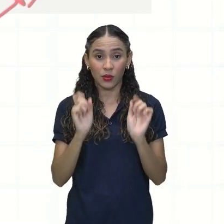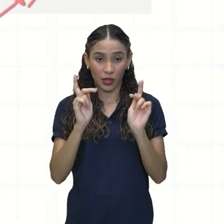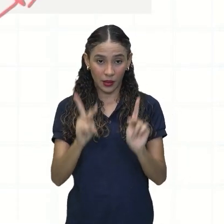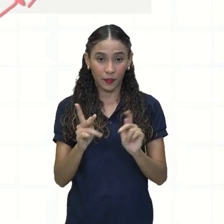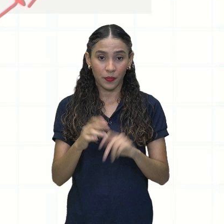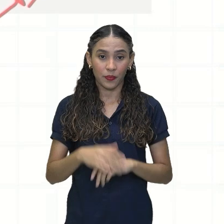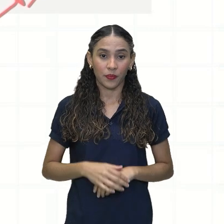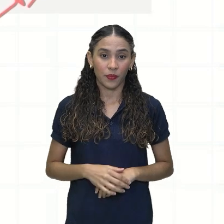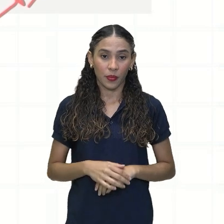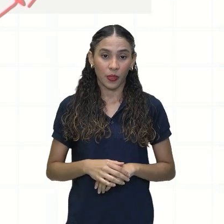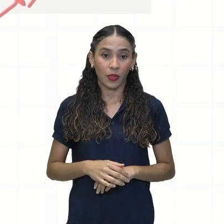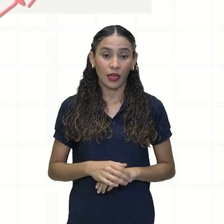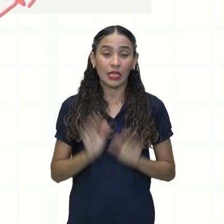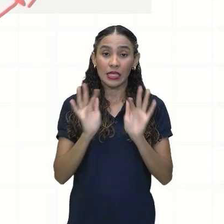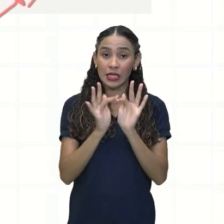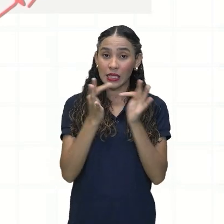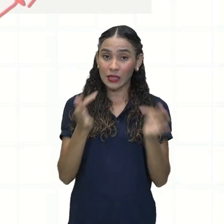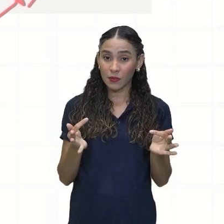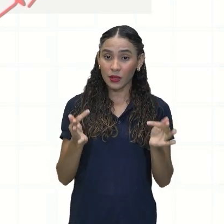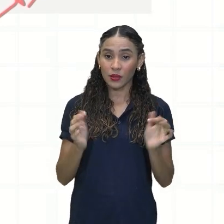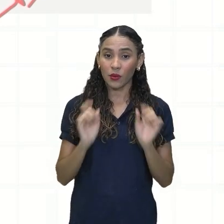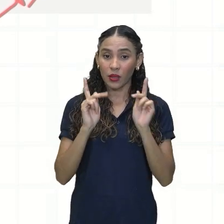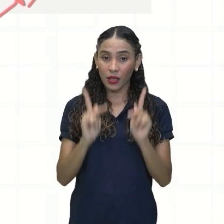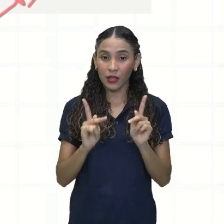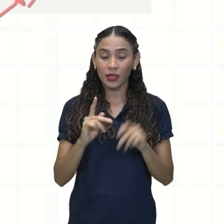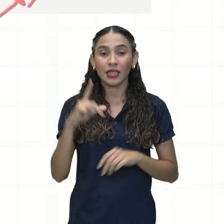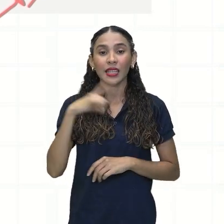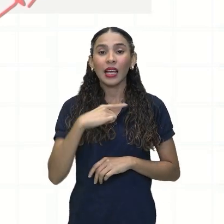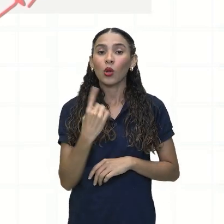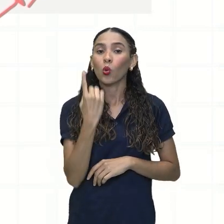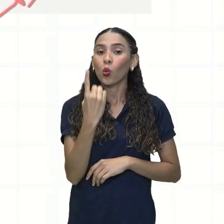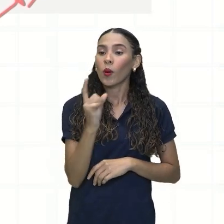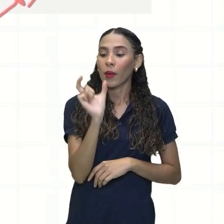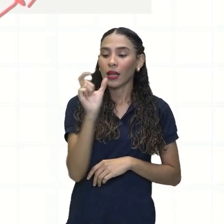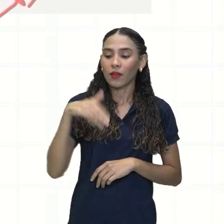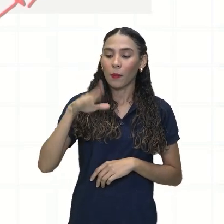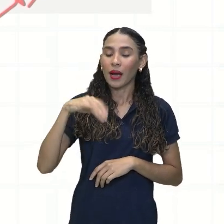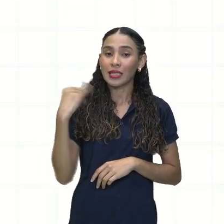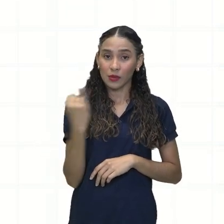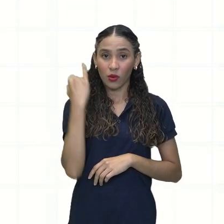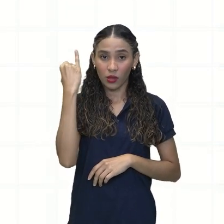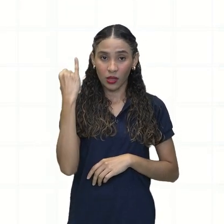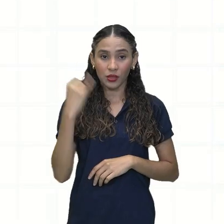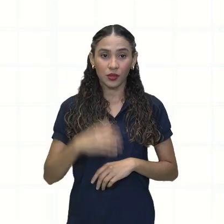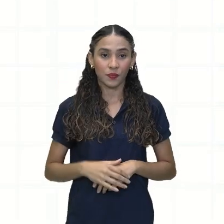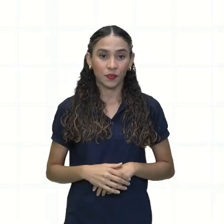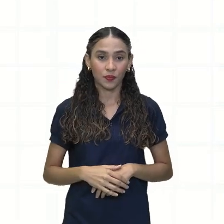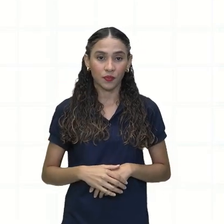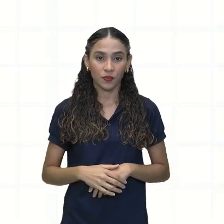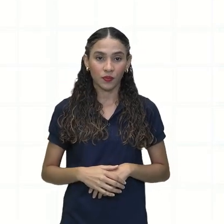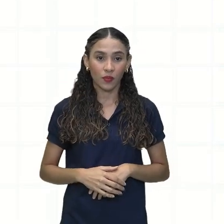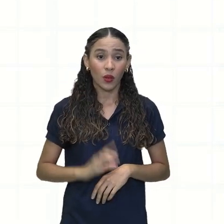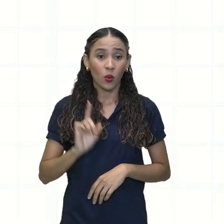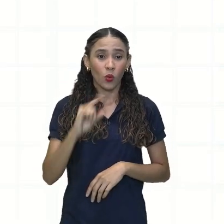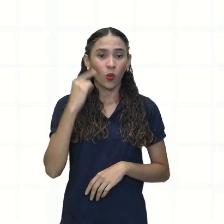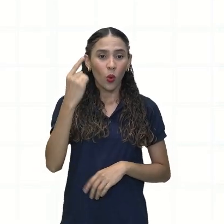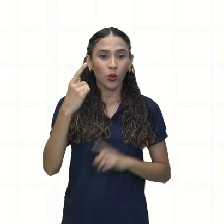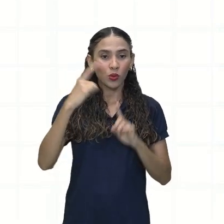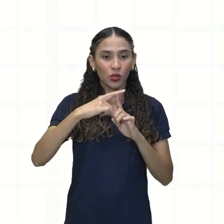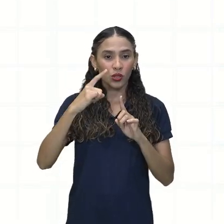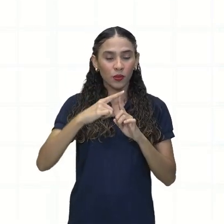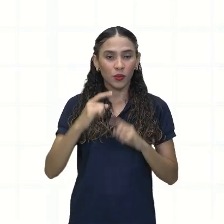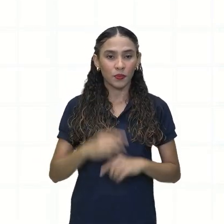pessoal? Sujeito simples, sujeito que tem apenas um núcleo. Avançando. Um outro exemplo, agora